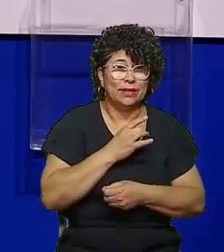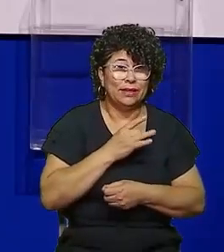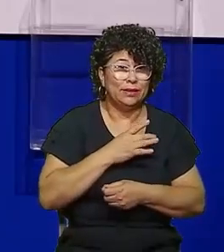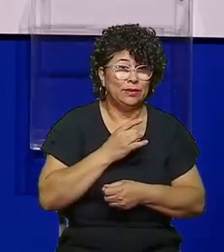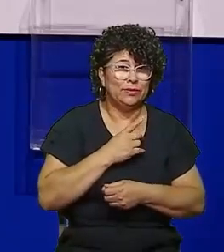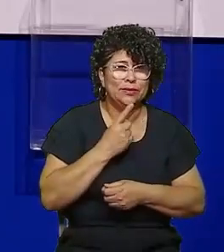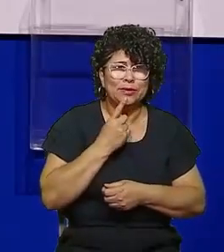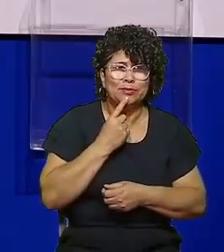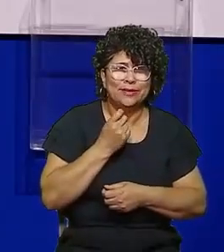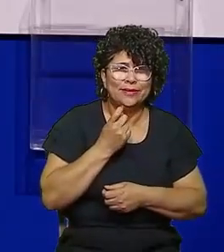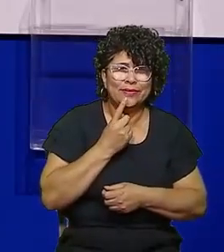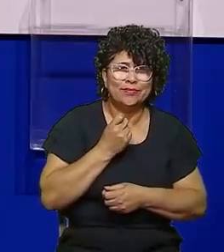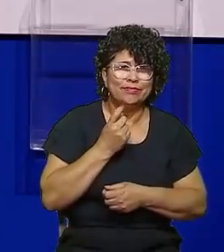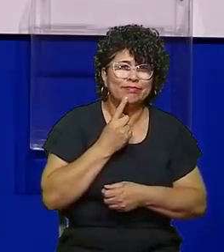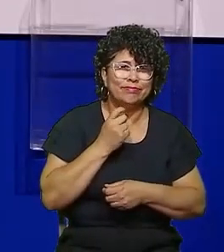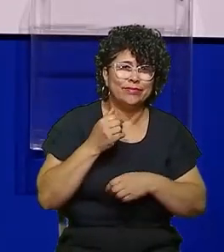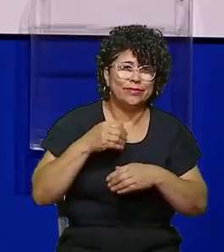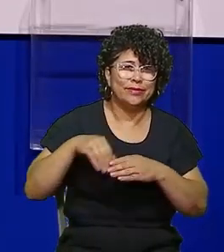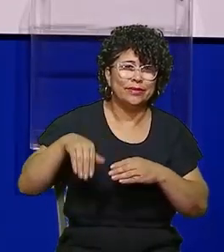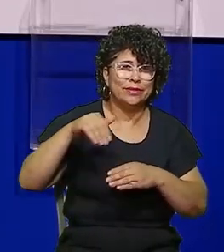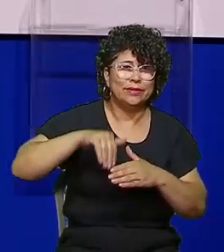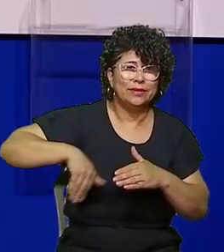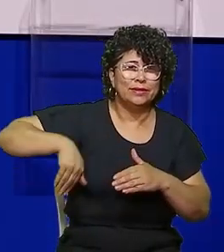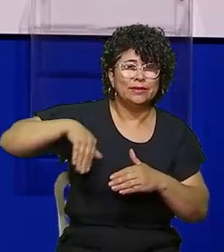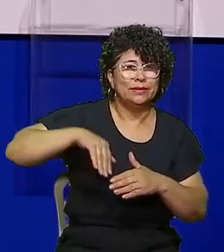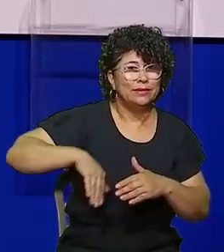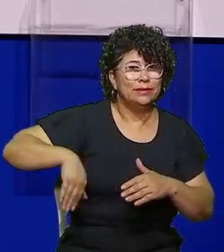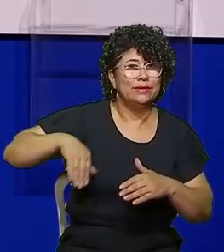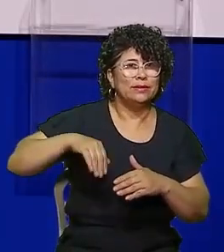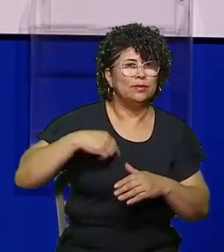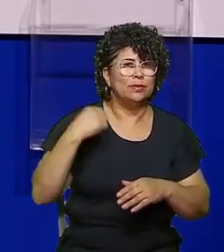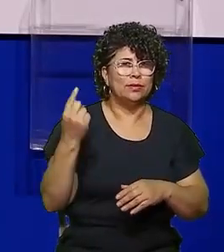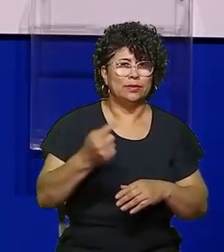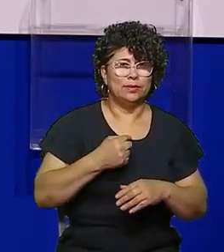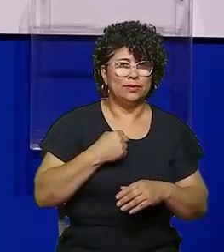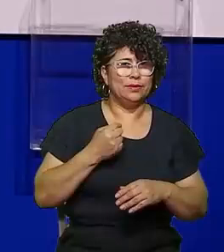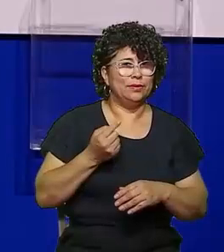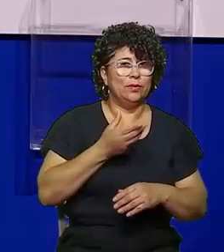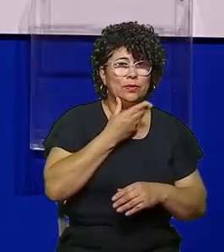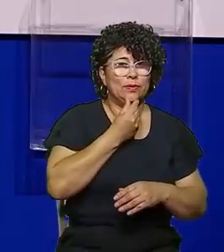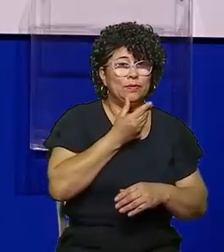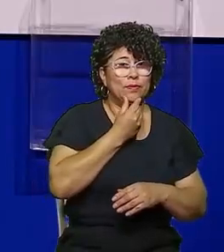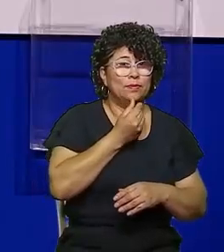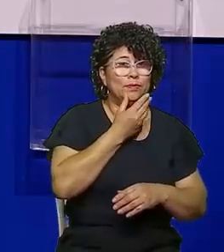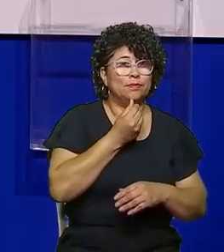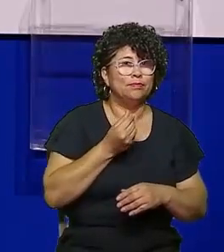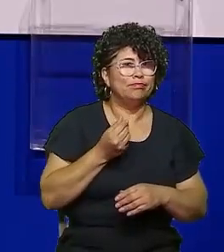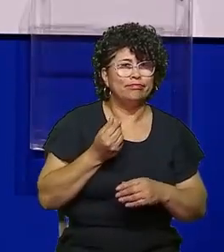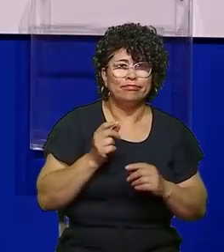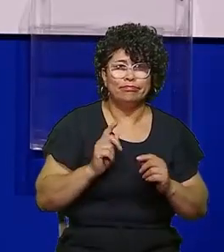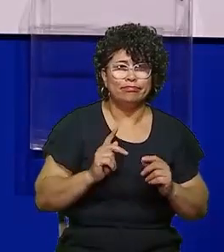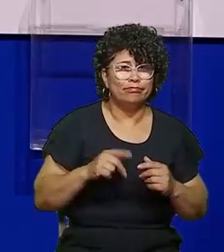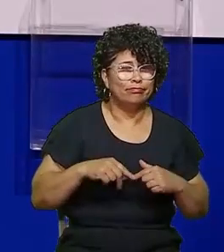rios, nadamos. Somos apenas uns homens e a natureza